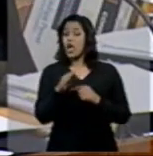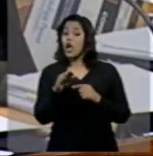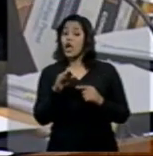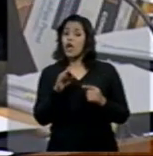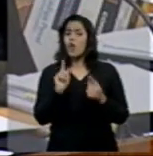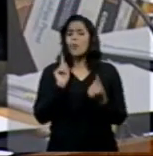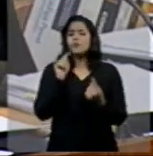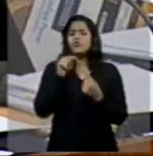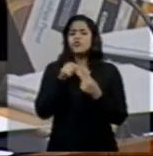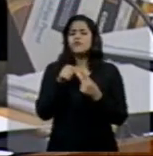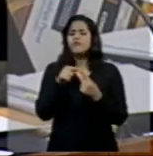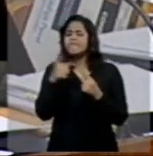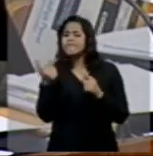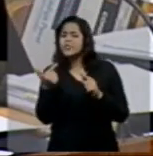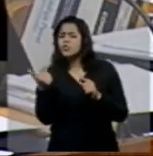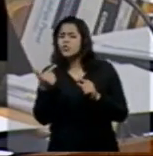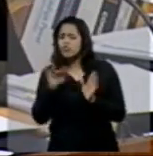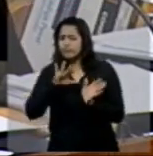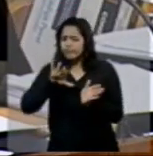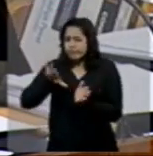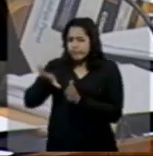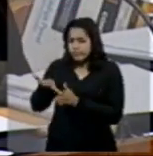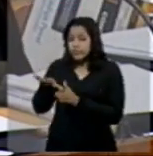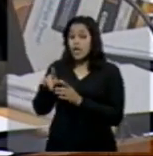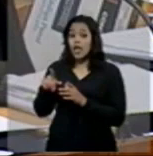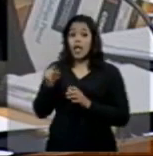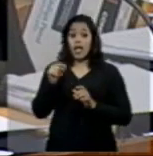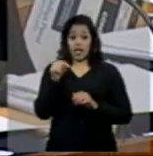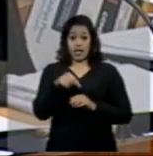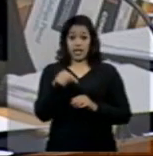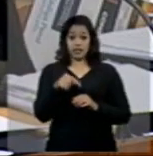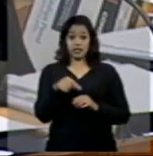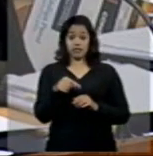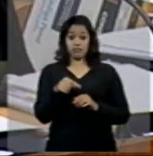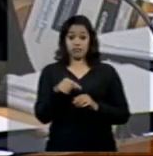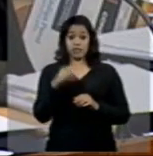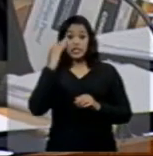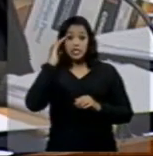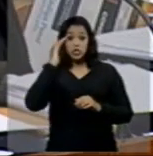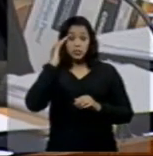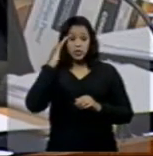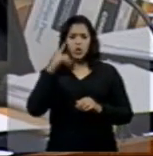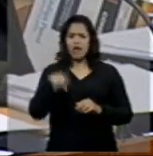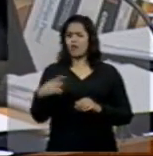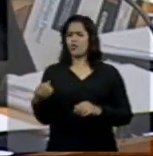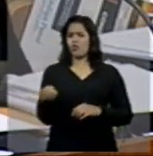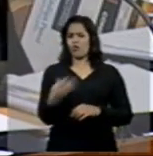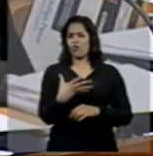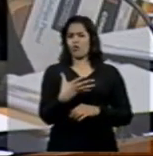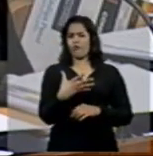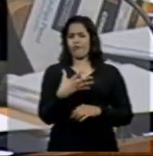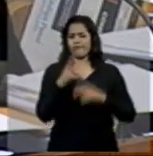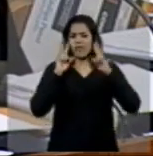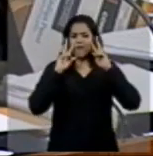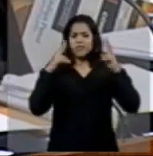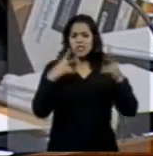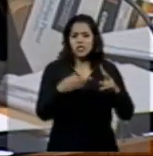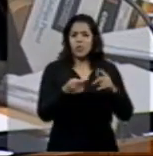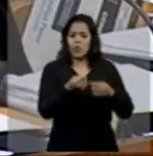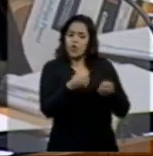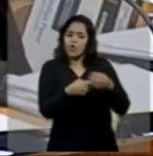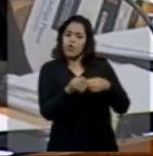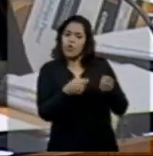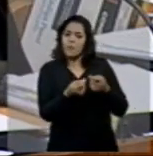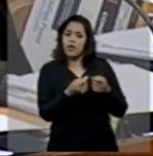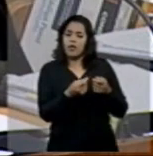secundárias. Essa classificação é muito mais moderna do ponto de vista econômico e jurídico do que